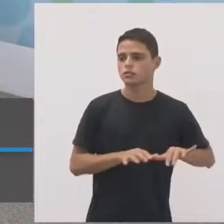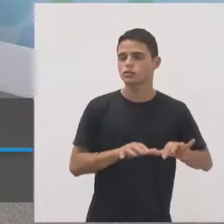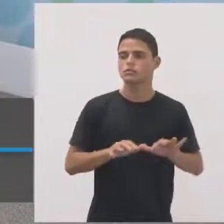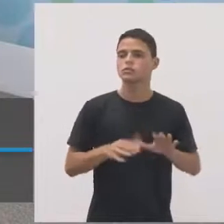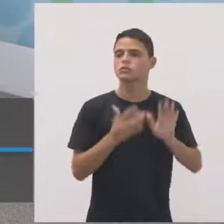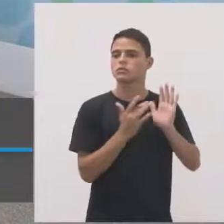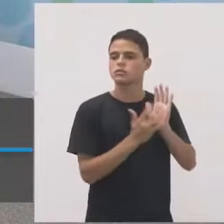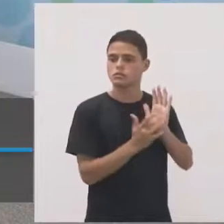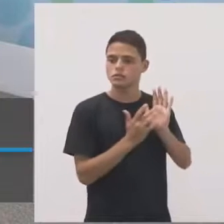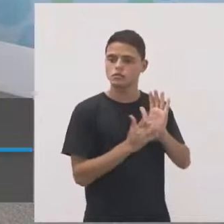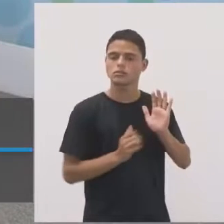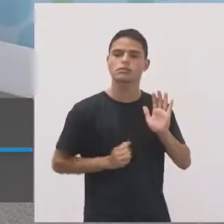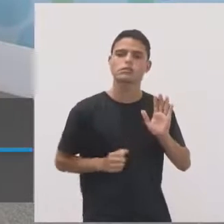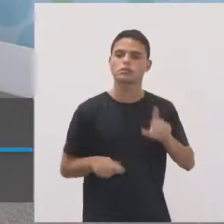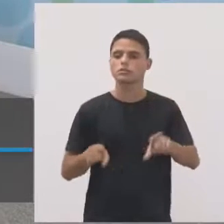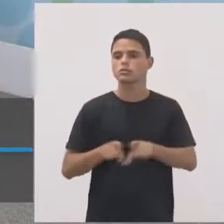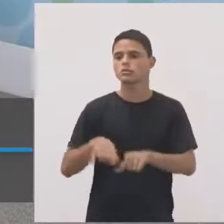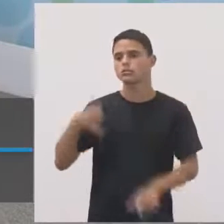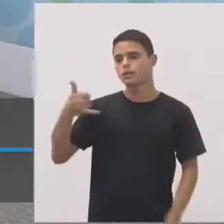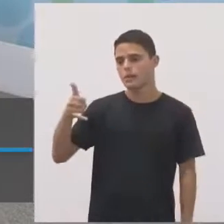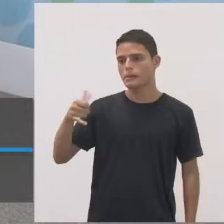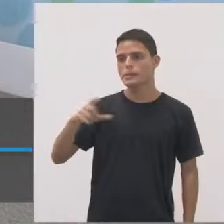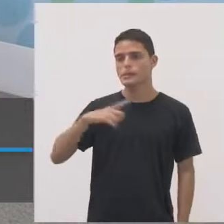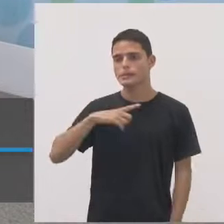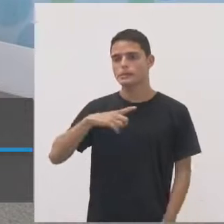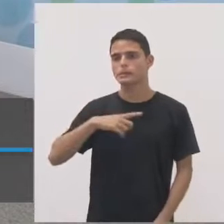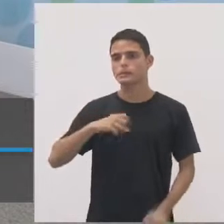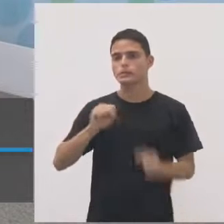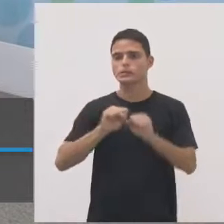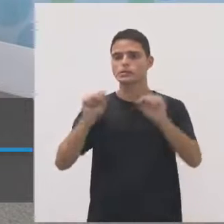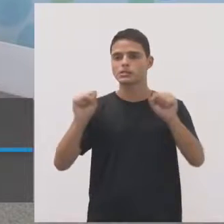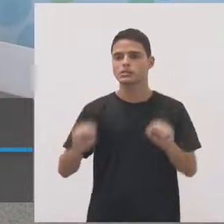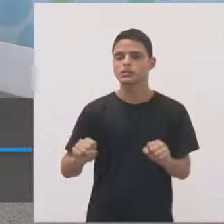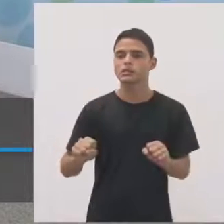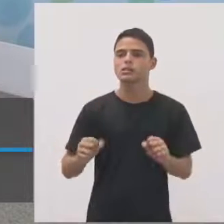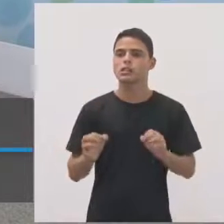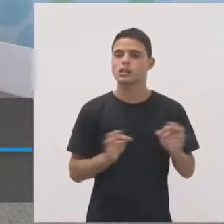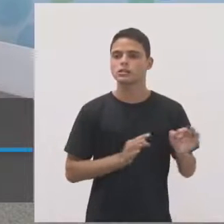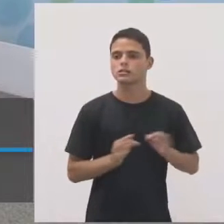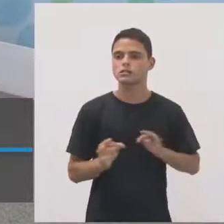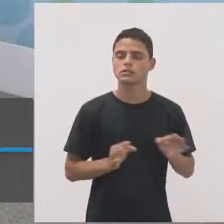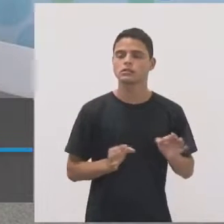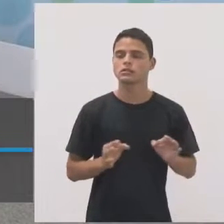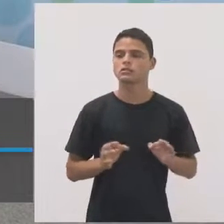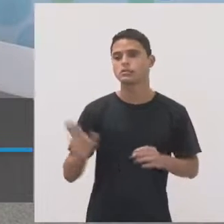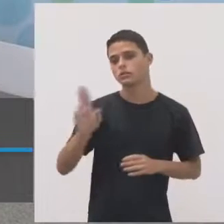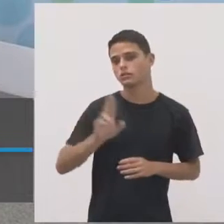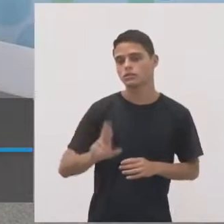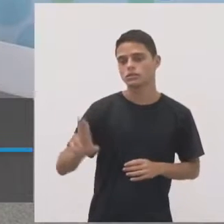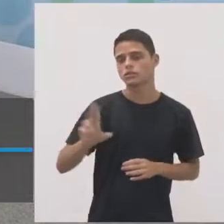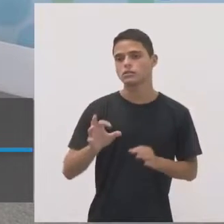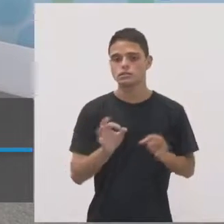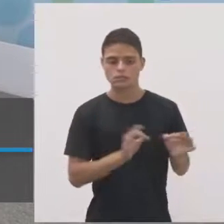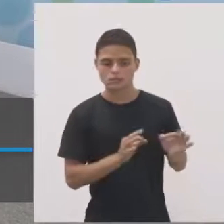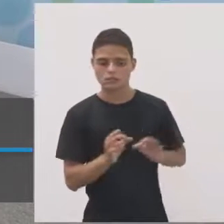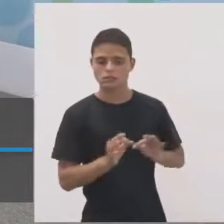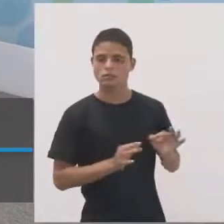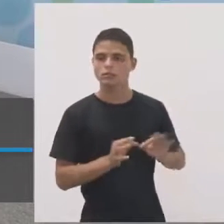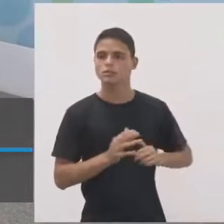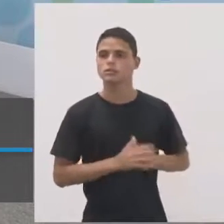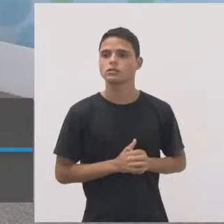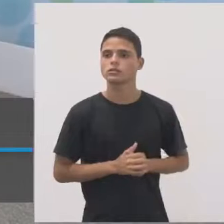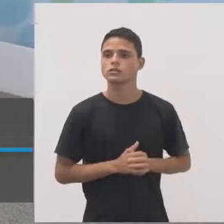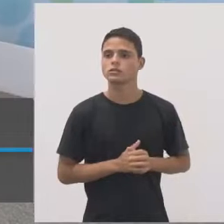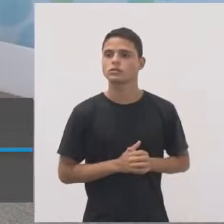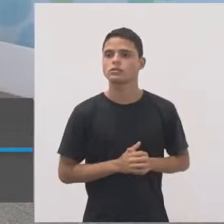seu celular. Até o celular tem sistema operacional, tá? Então, através dele, os programadores,